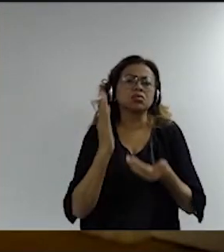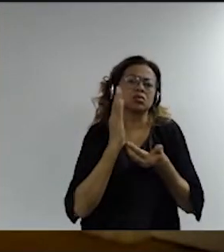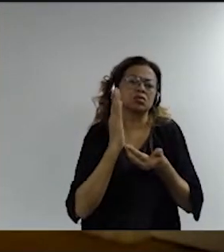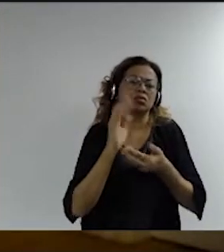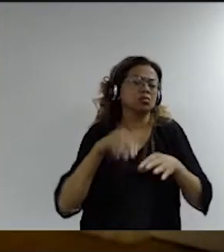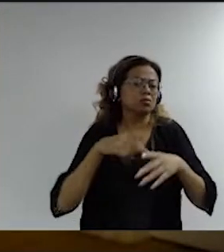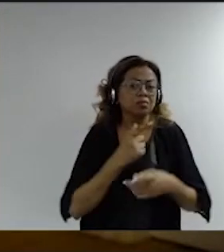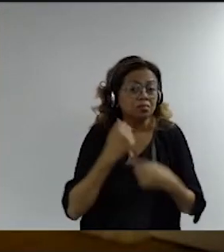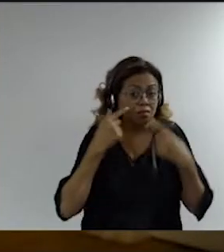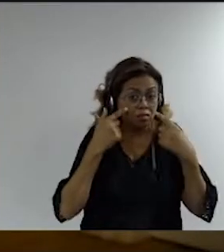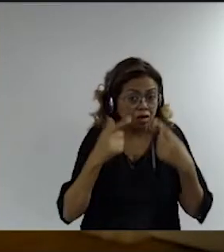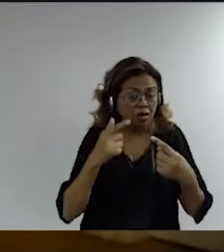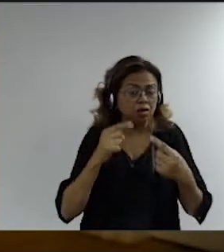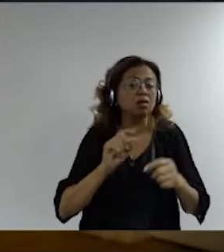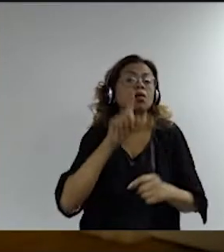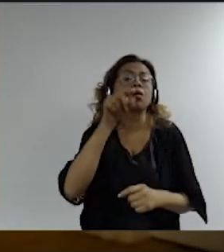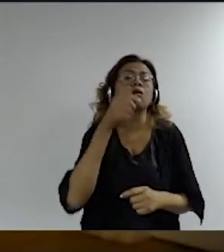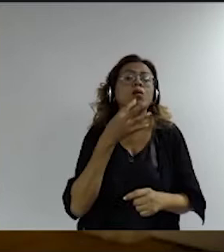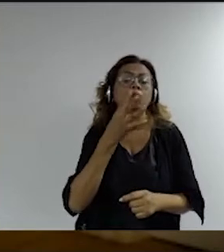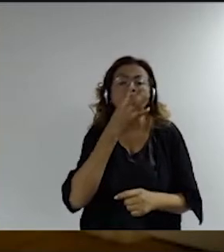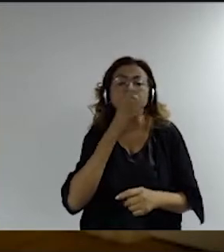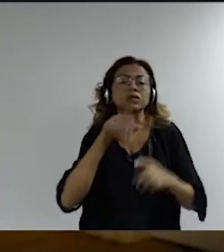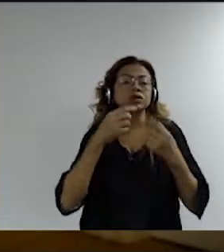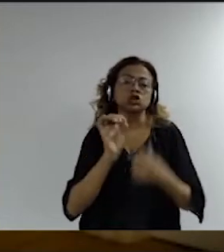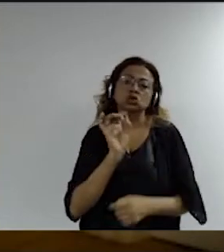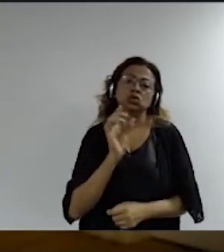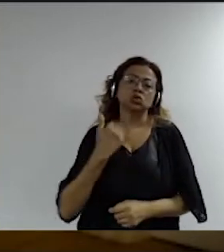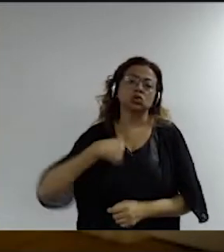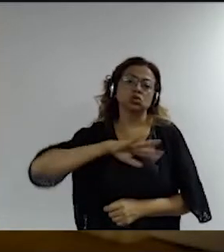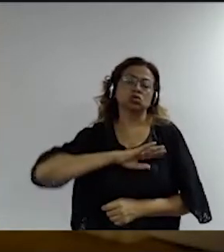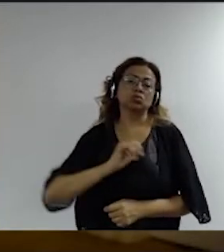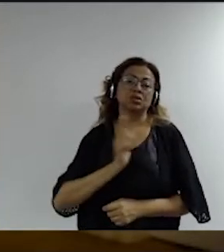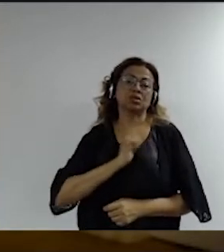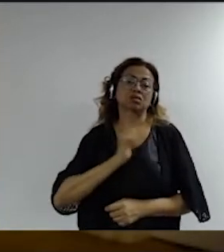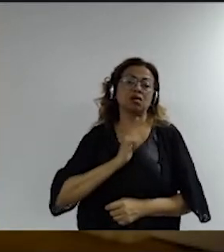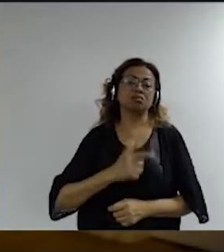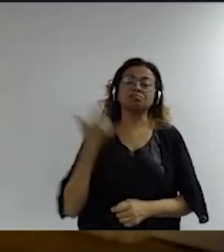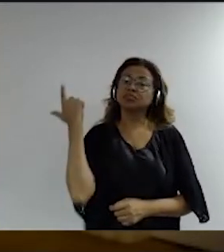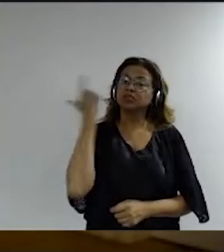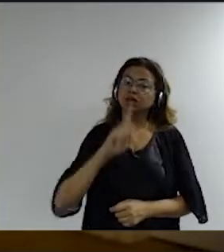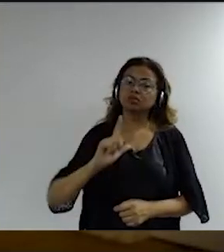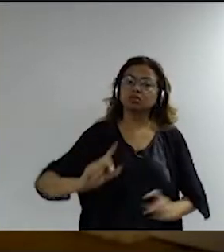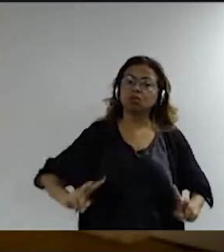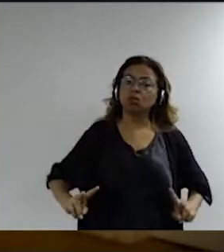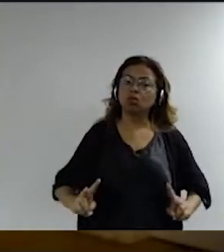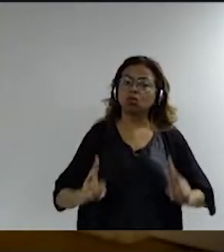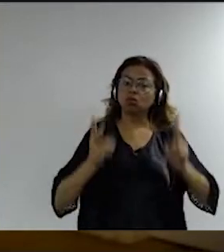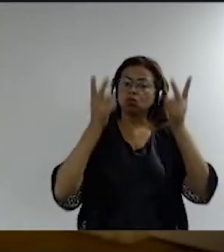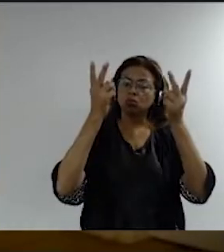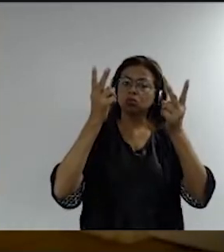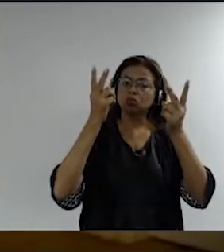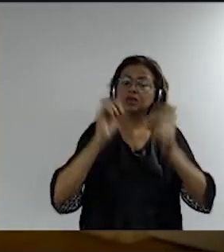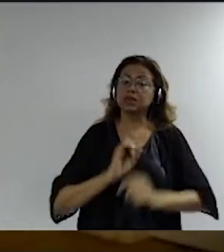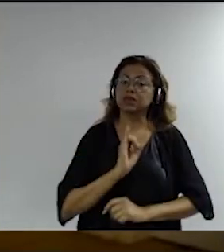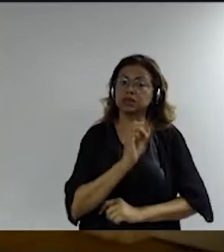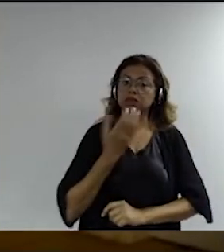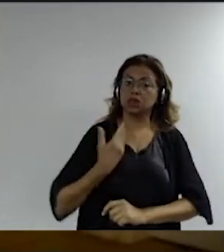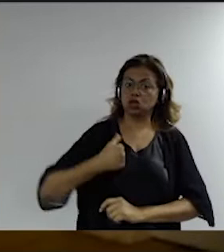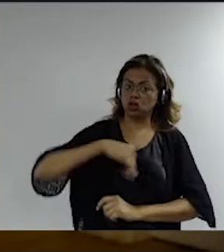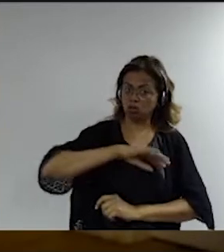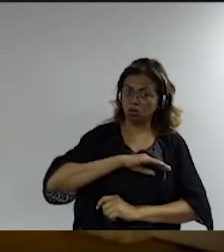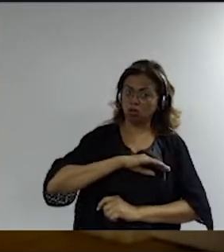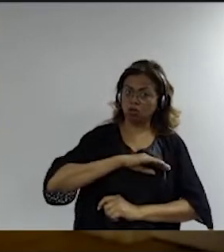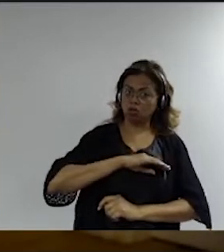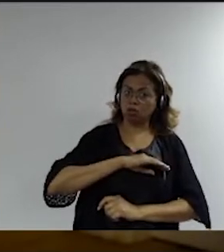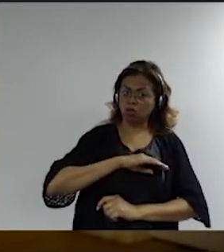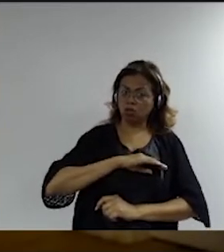Mas observe, só vamos obter os êxitos desejados se